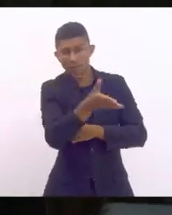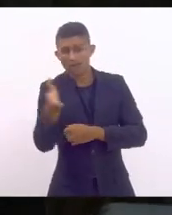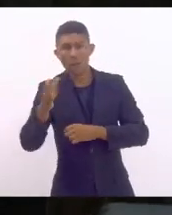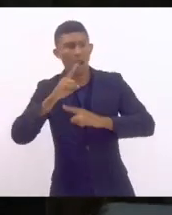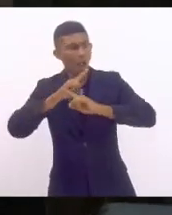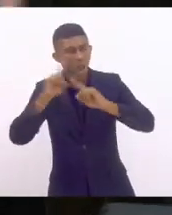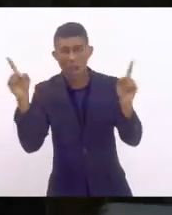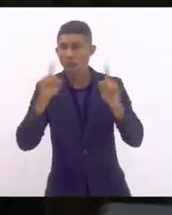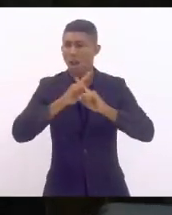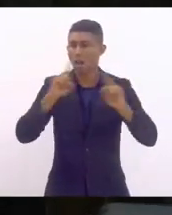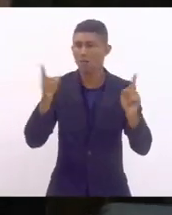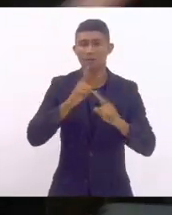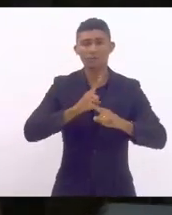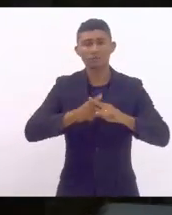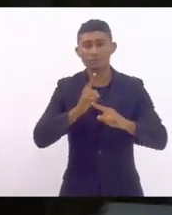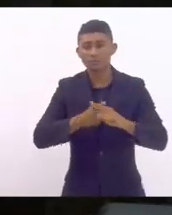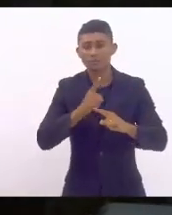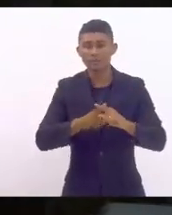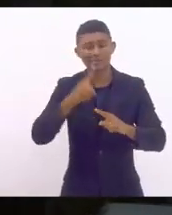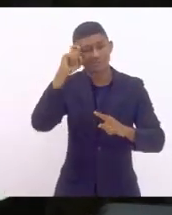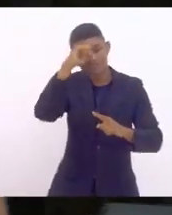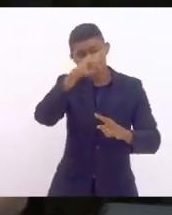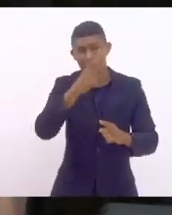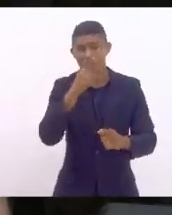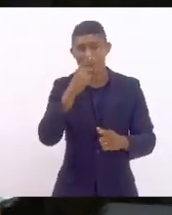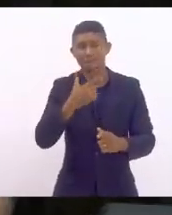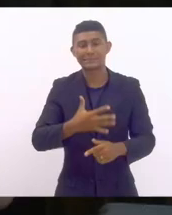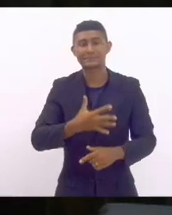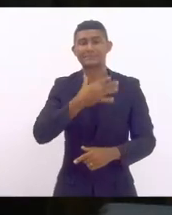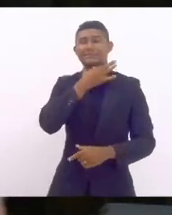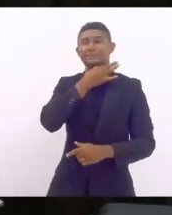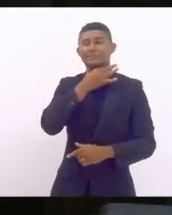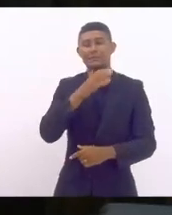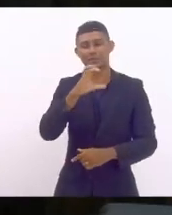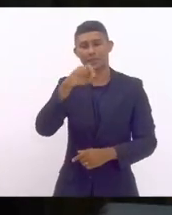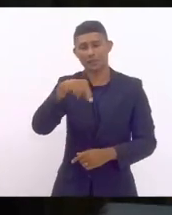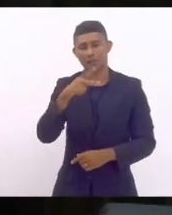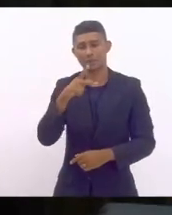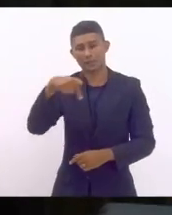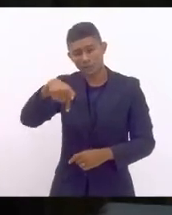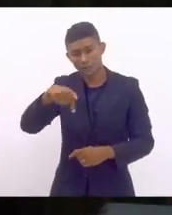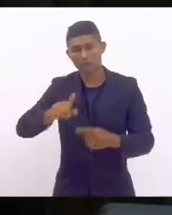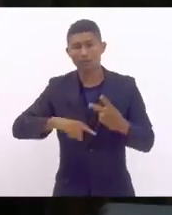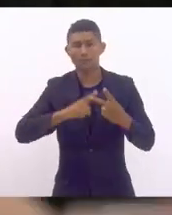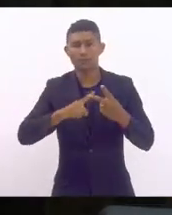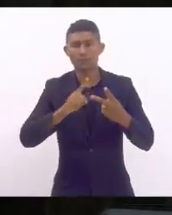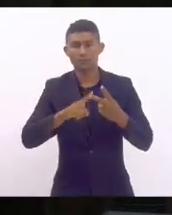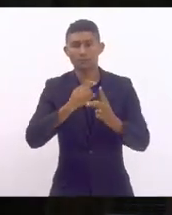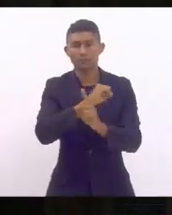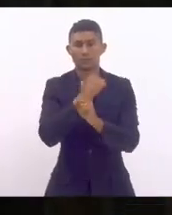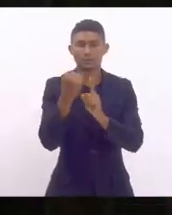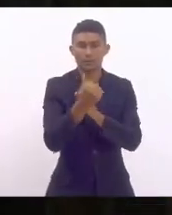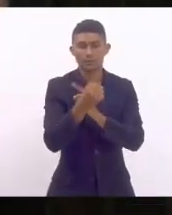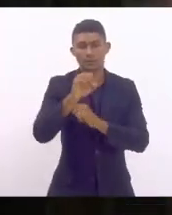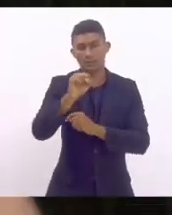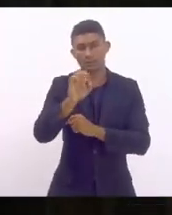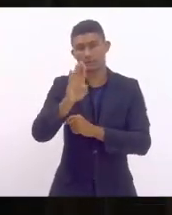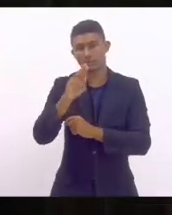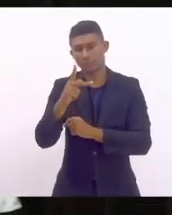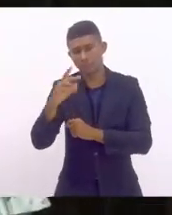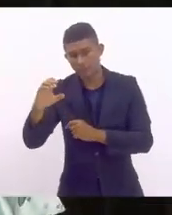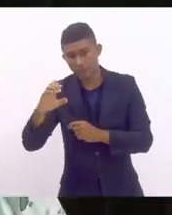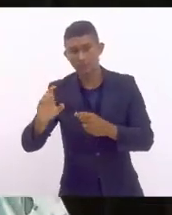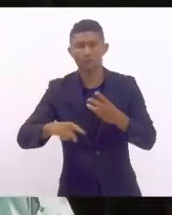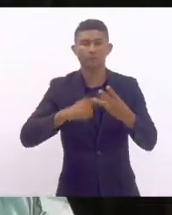na asfixia na inanição CNPQ sociedade brasileira o USB PC